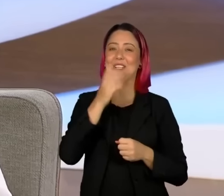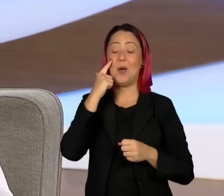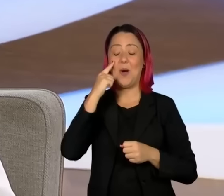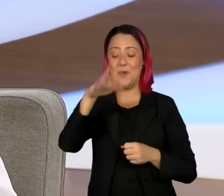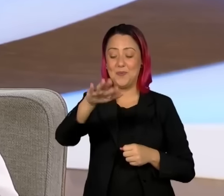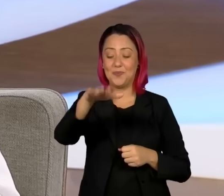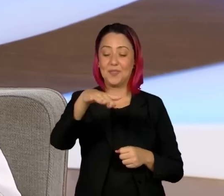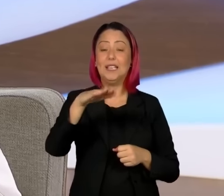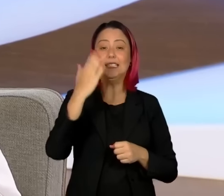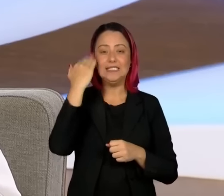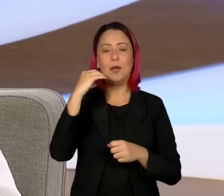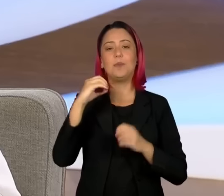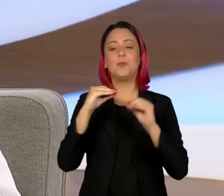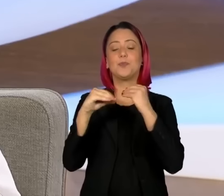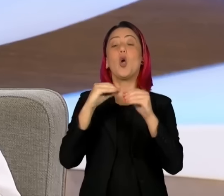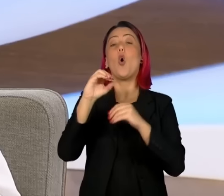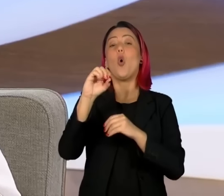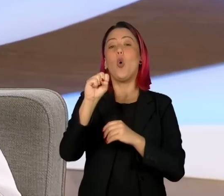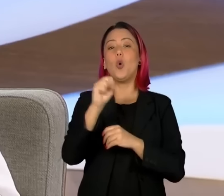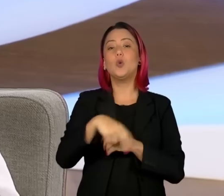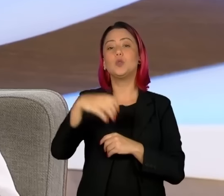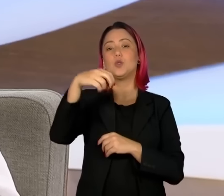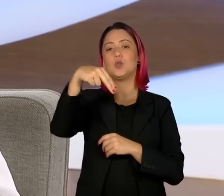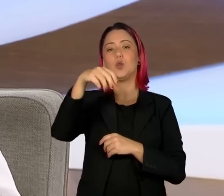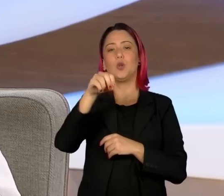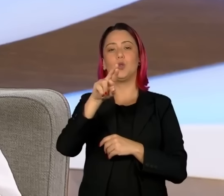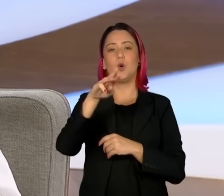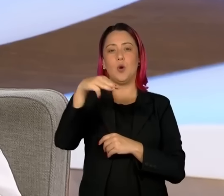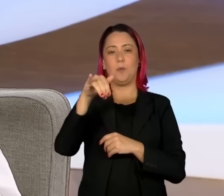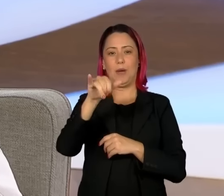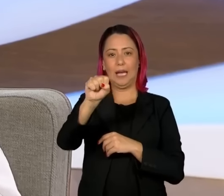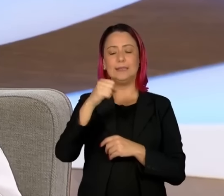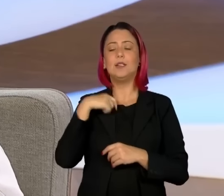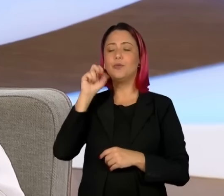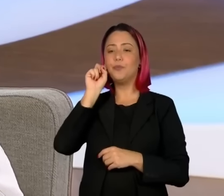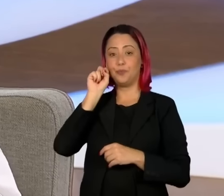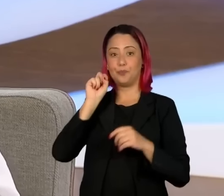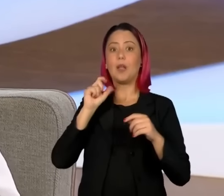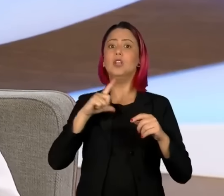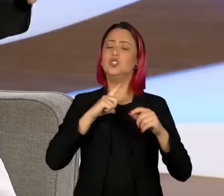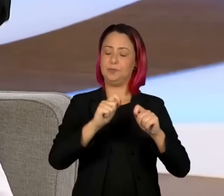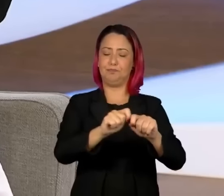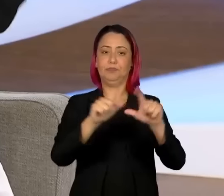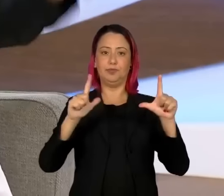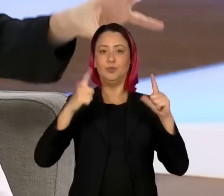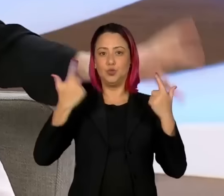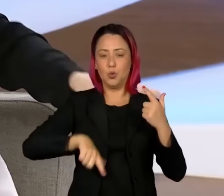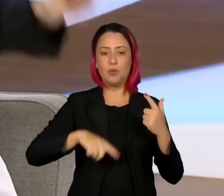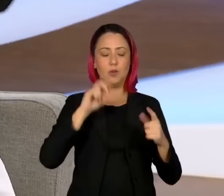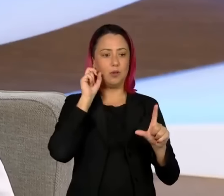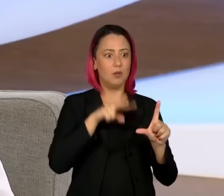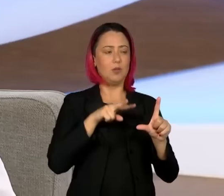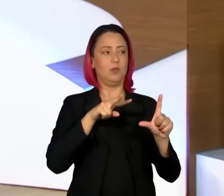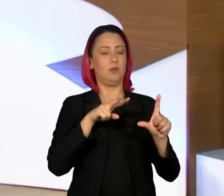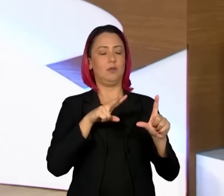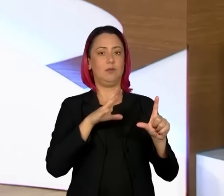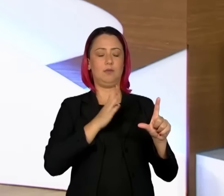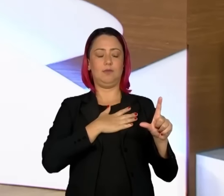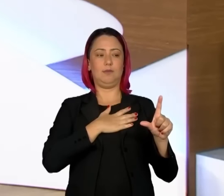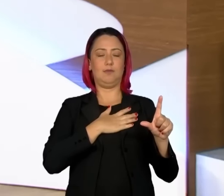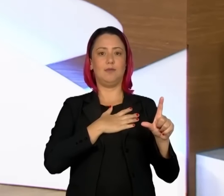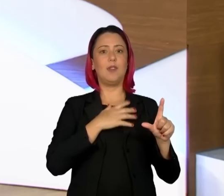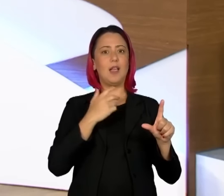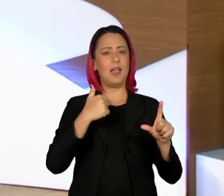normais eu olhei e eu me achei nova outro dia super forte o que foi a Vani o Rui